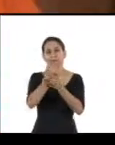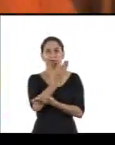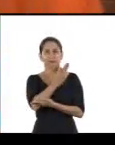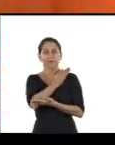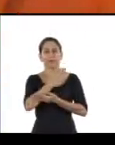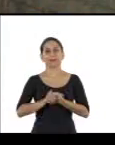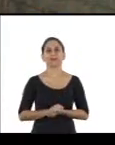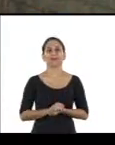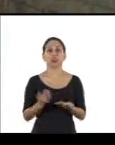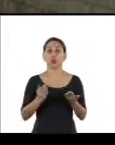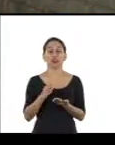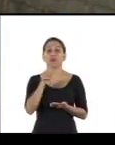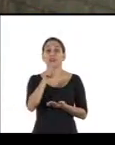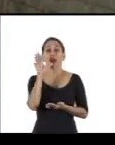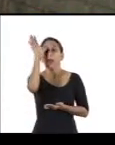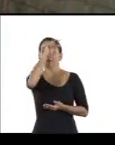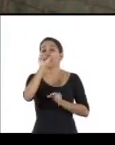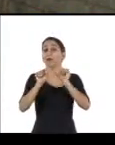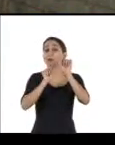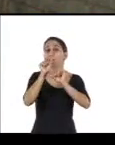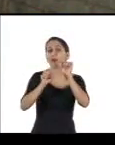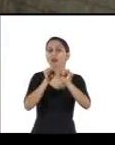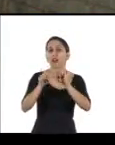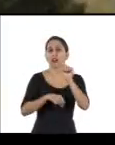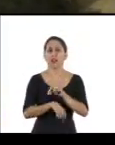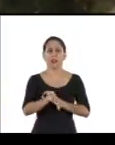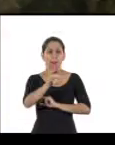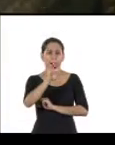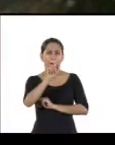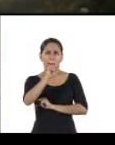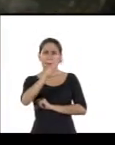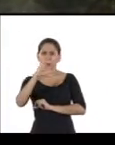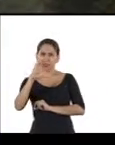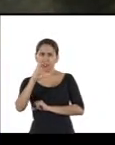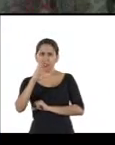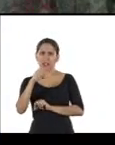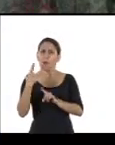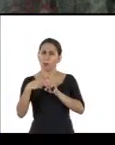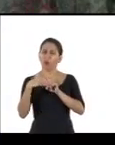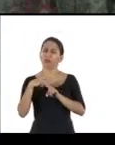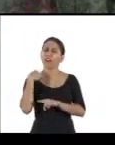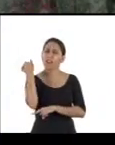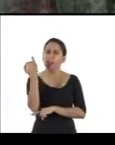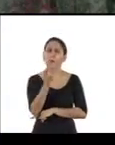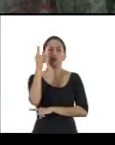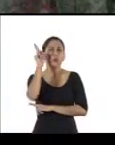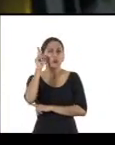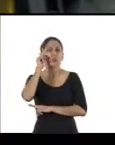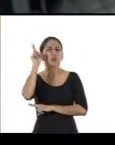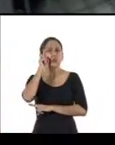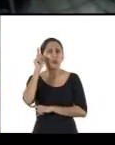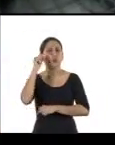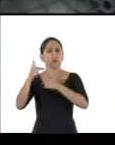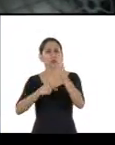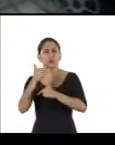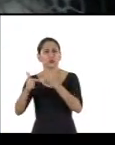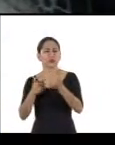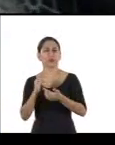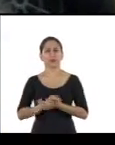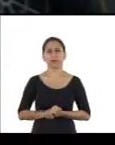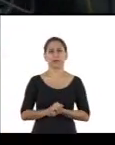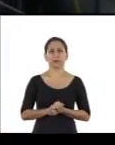você aprendeu por que os equipamentos de proteção coletiva são fundamentais no dia a dia da mineração e que,